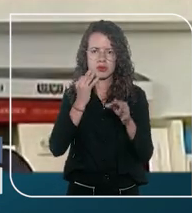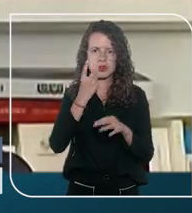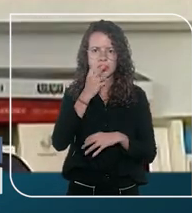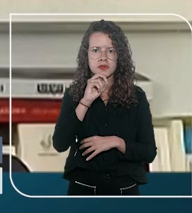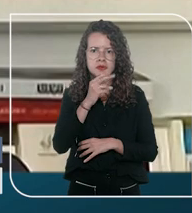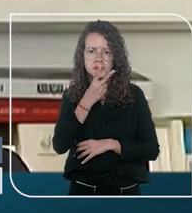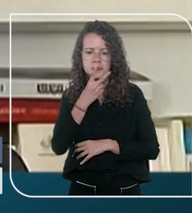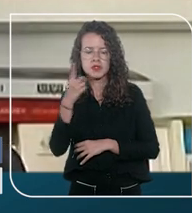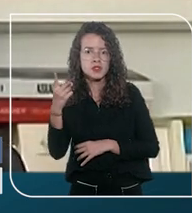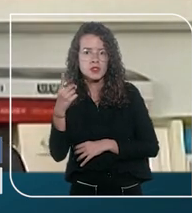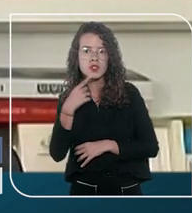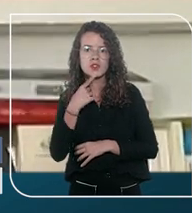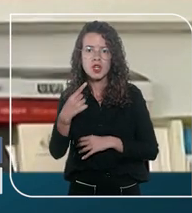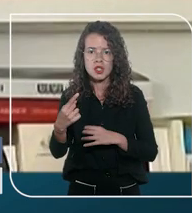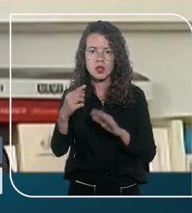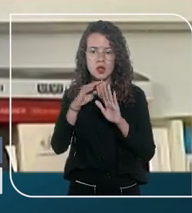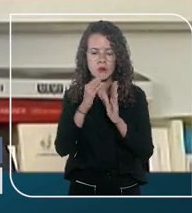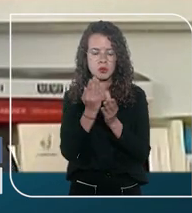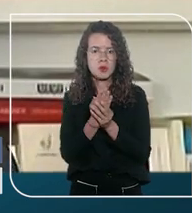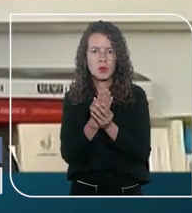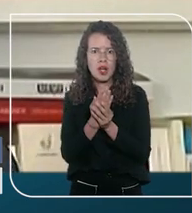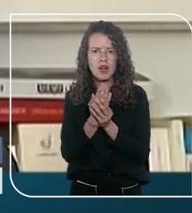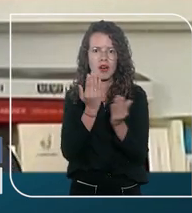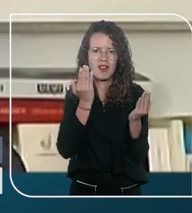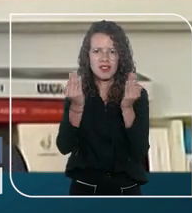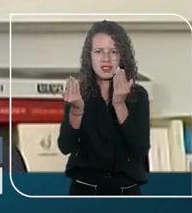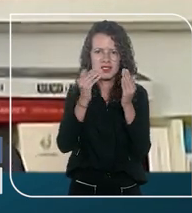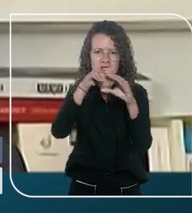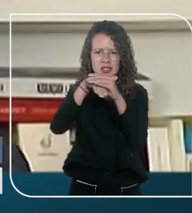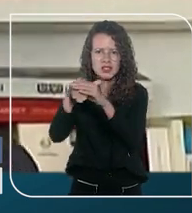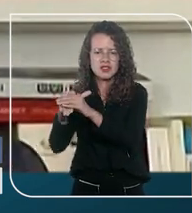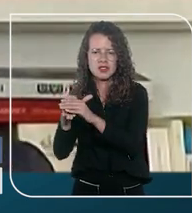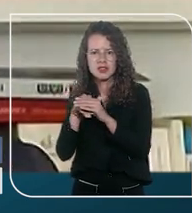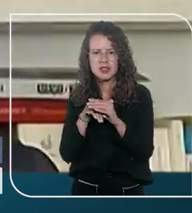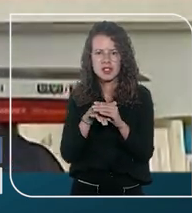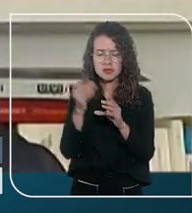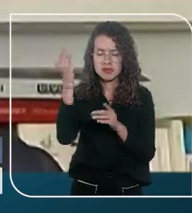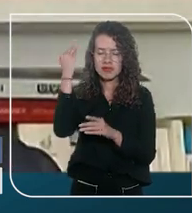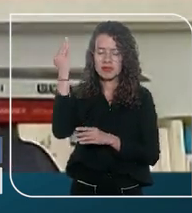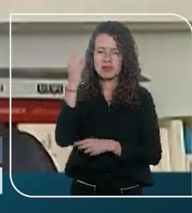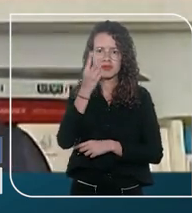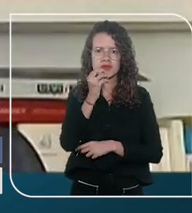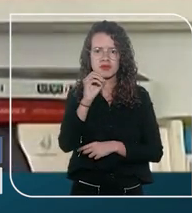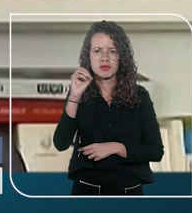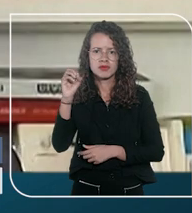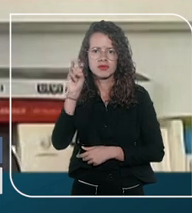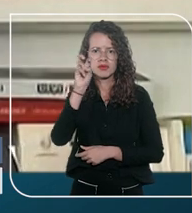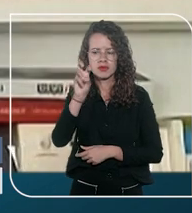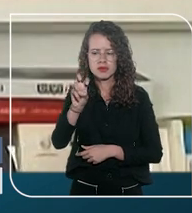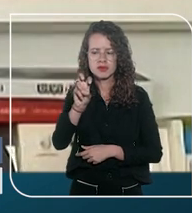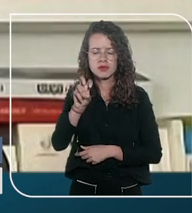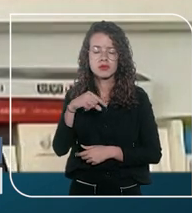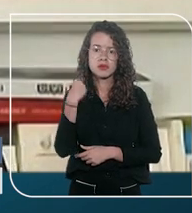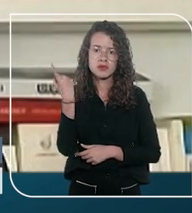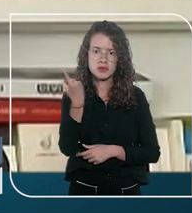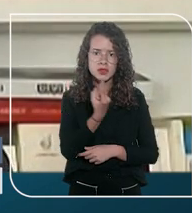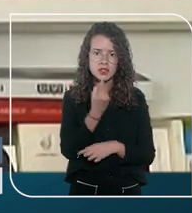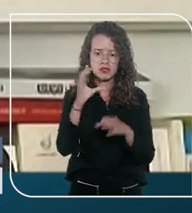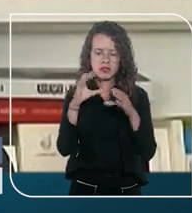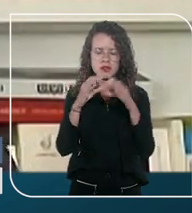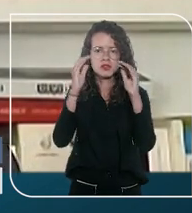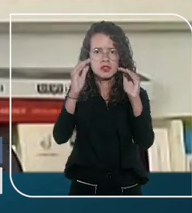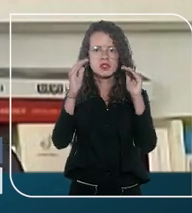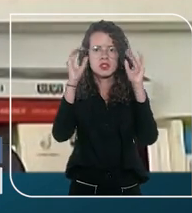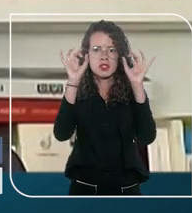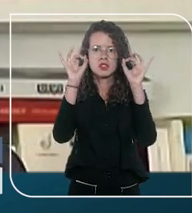acórdão paradigma proferido em 2005, entendeu-se na ocasião, né, pela Corte